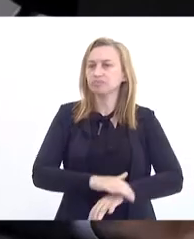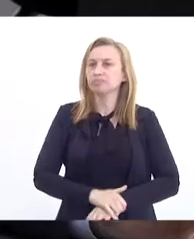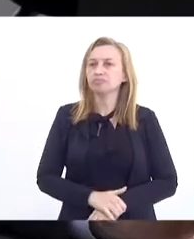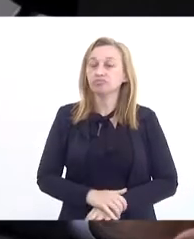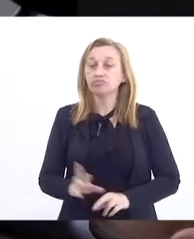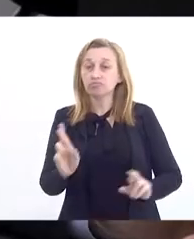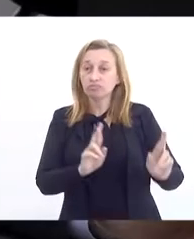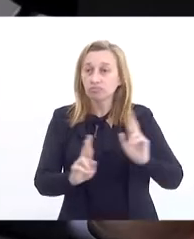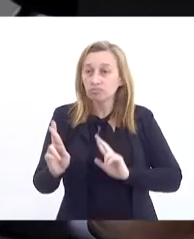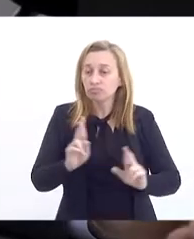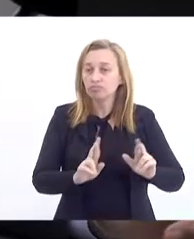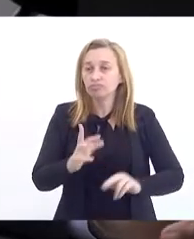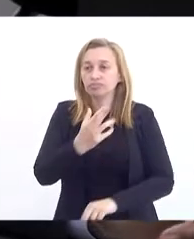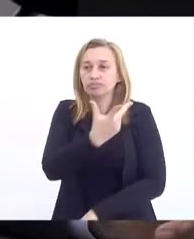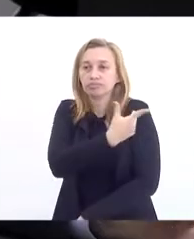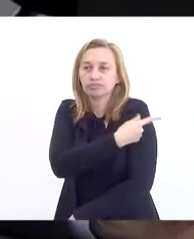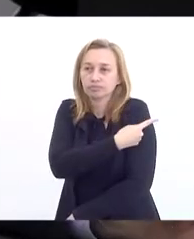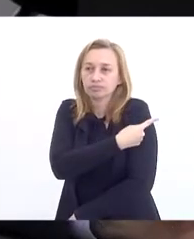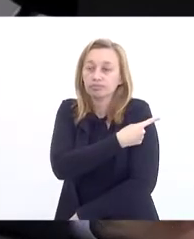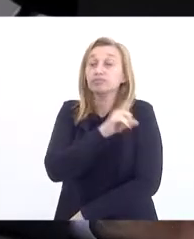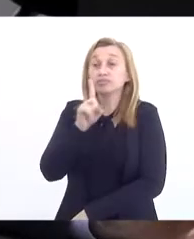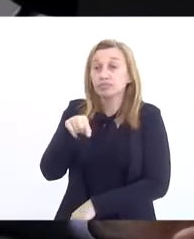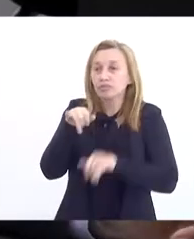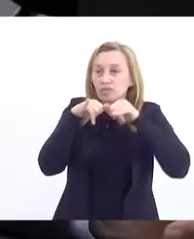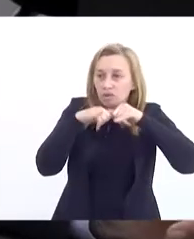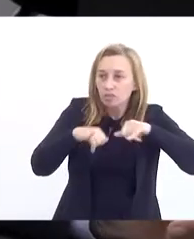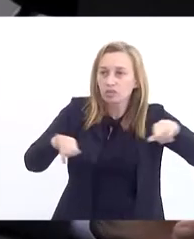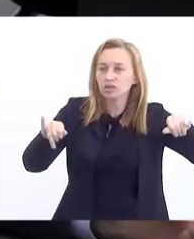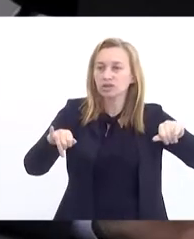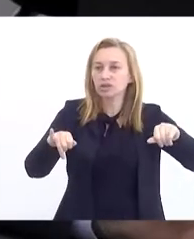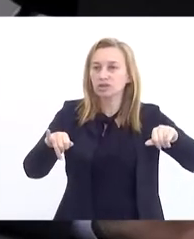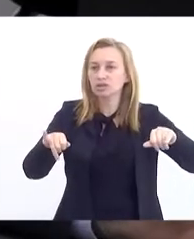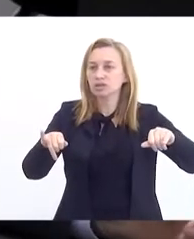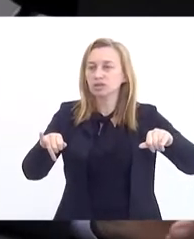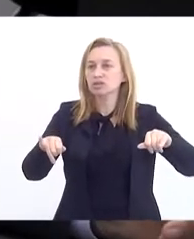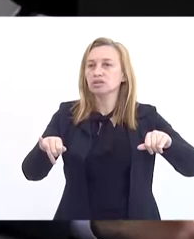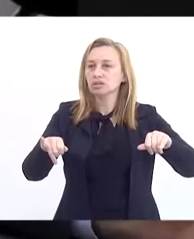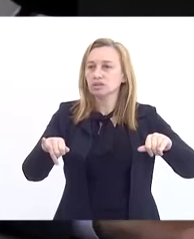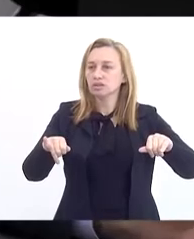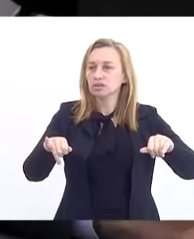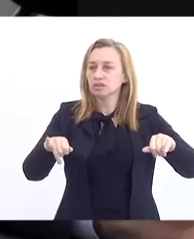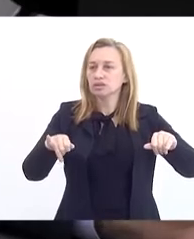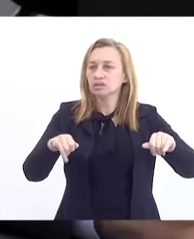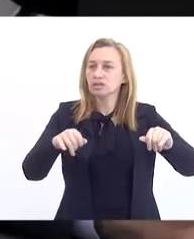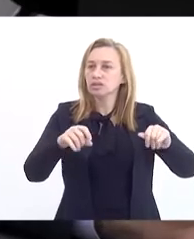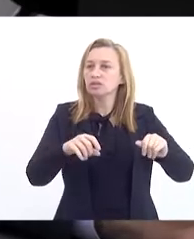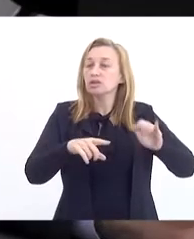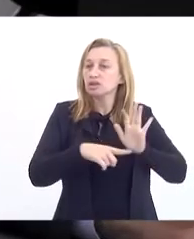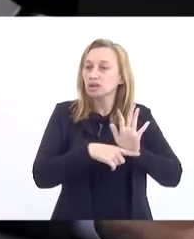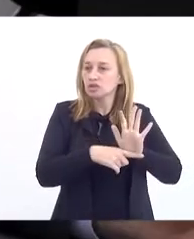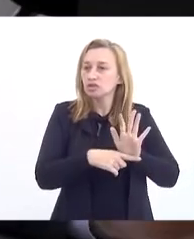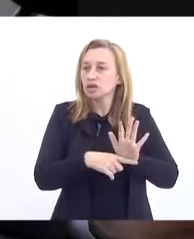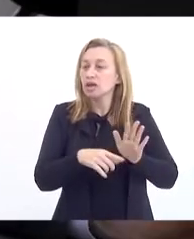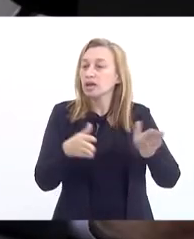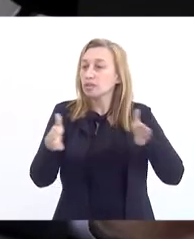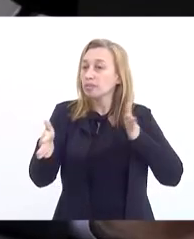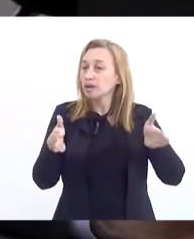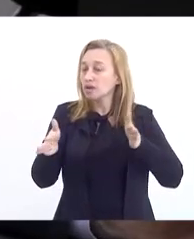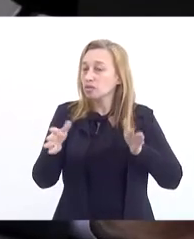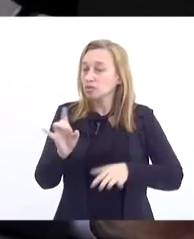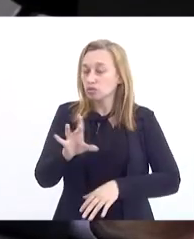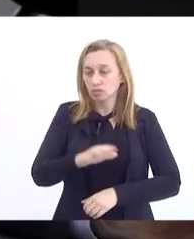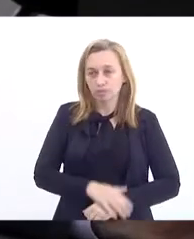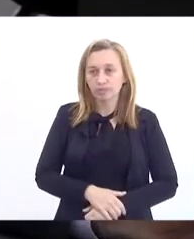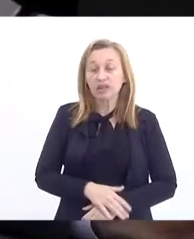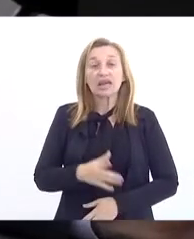em relação à vacina é uma publicidade que serve à coletividade e é absolutamente provisória. Então,